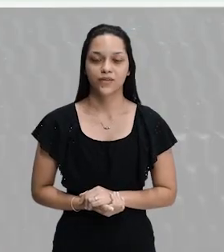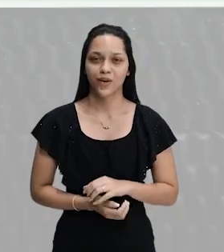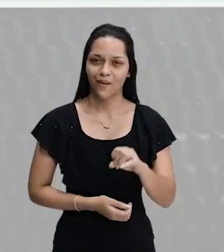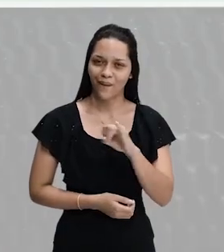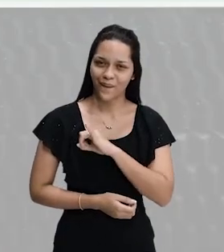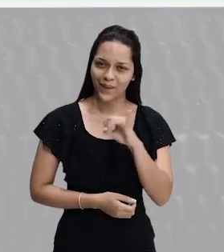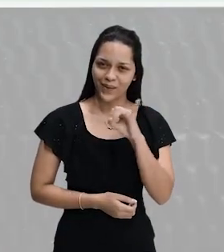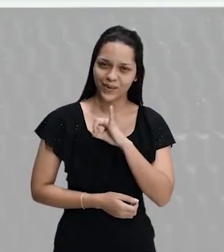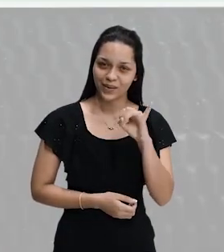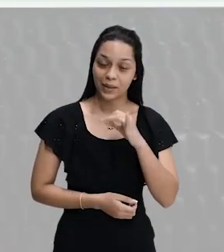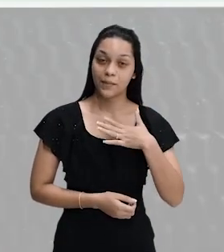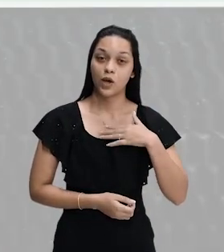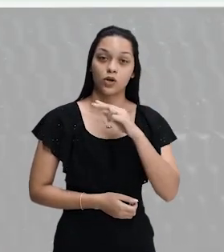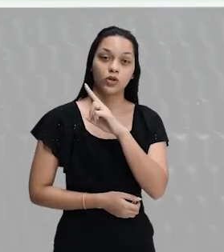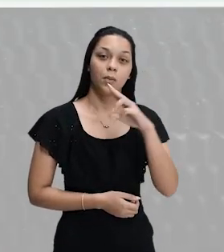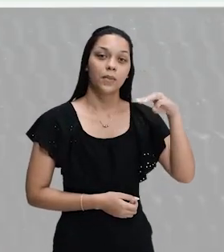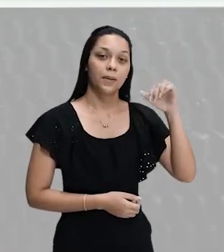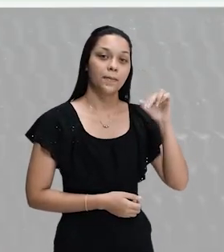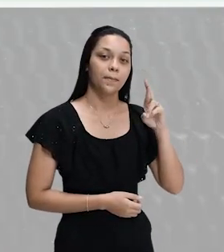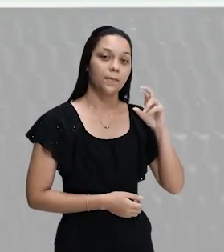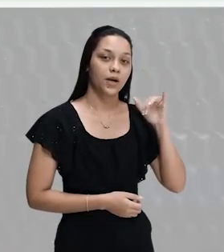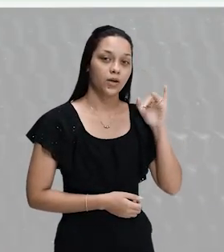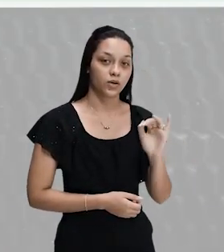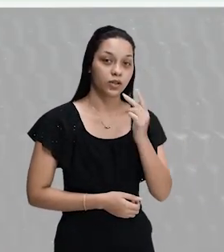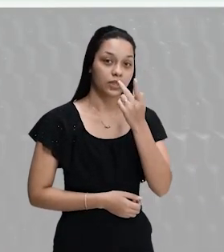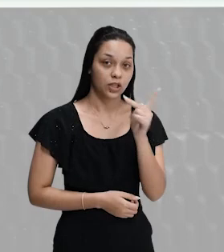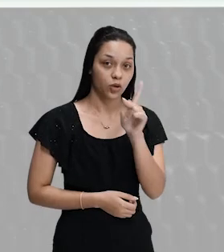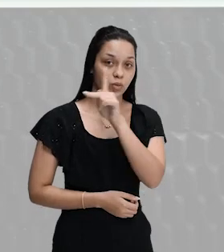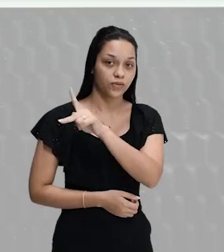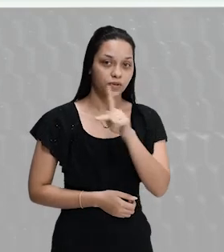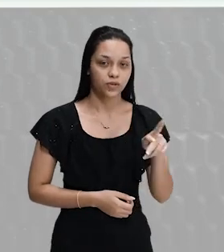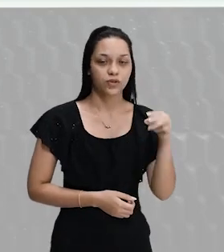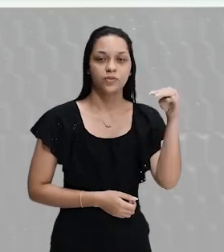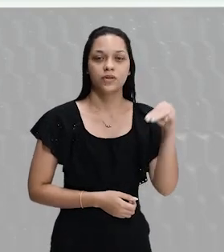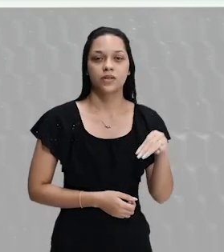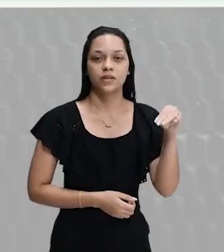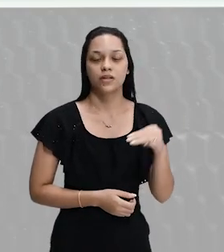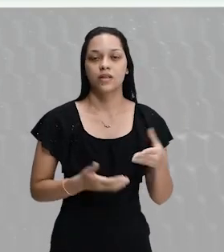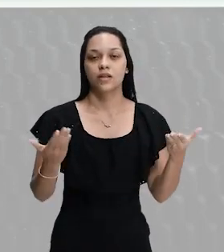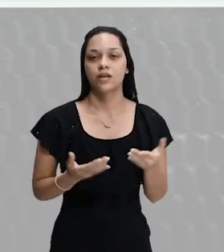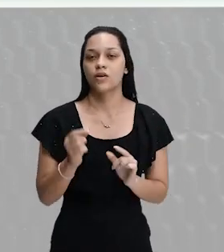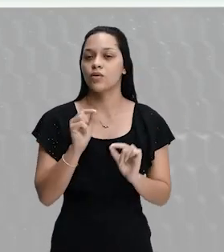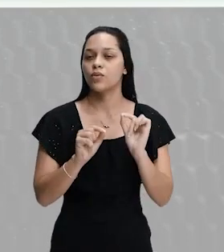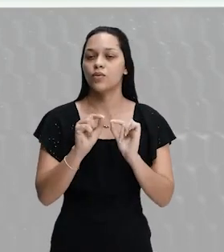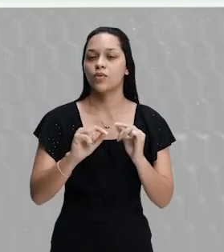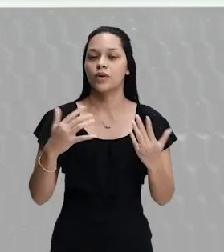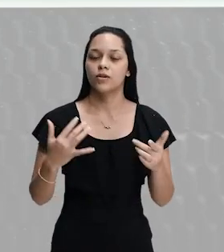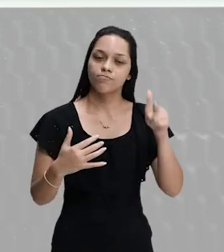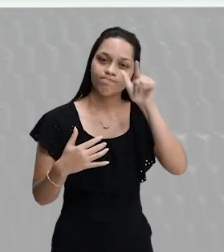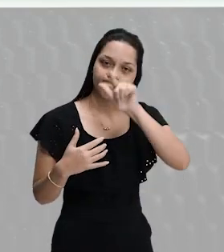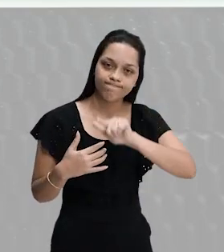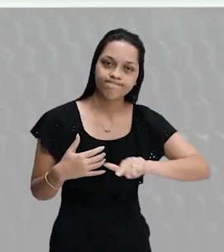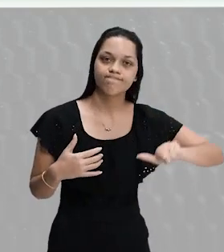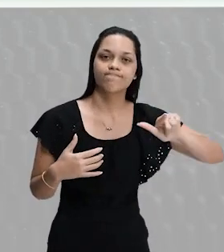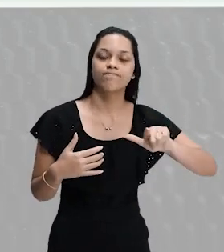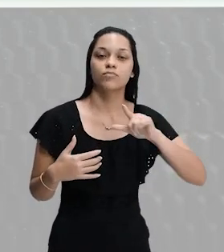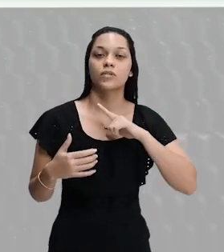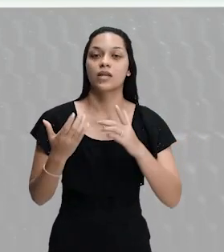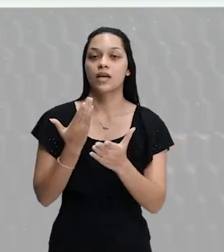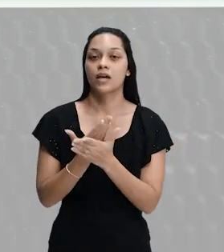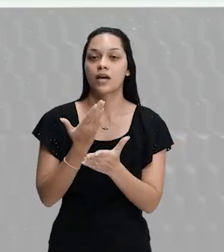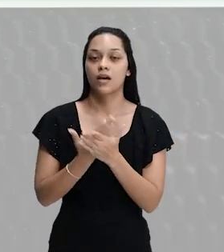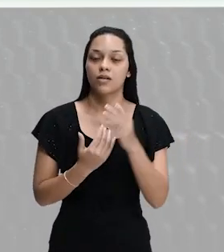Olá pessoal, aqui é o professor Maroni Beckmann, seu professor de matemática. Estamos aqui para mais uma vez, para mais uma